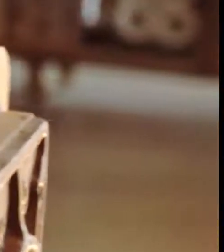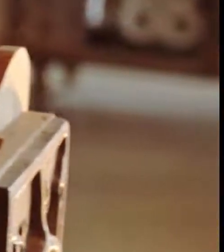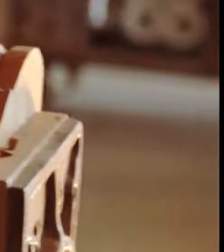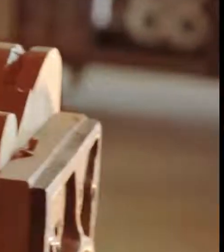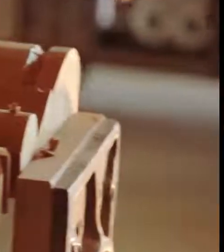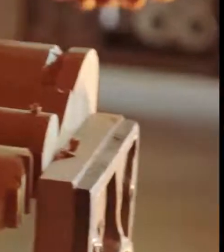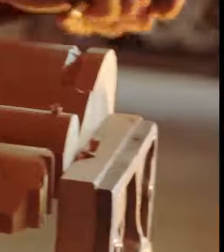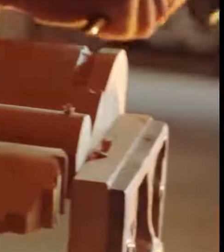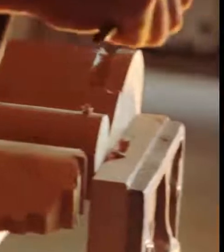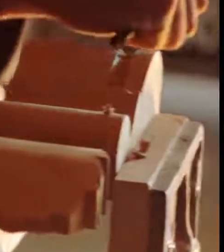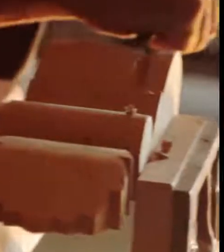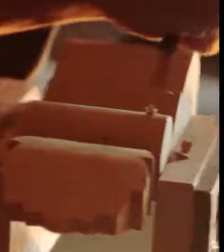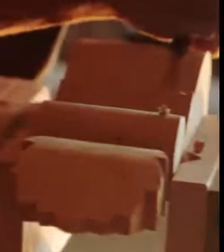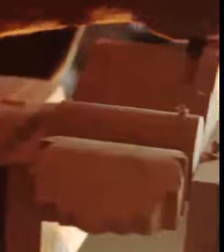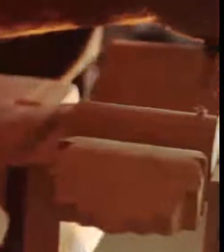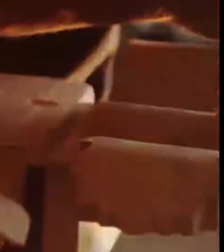José,